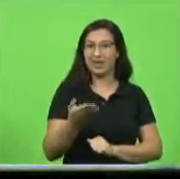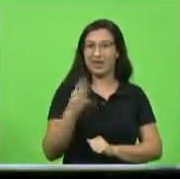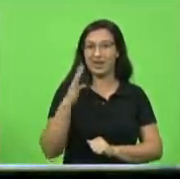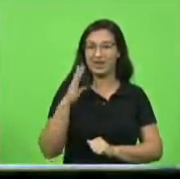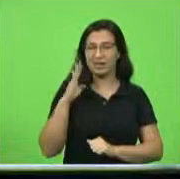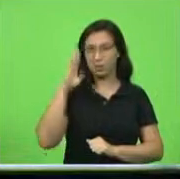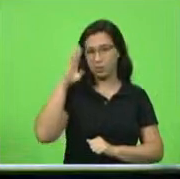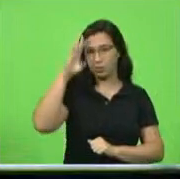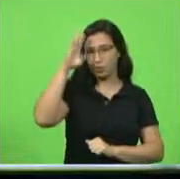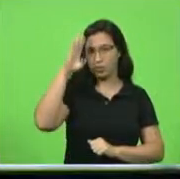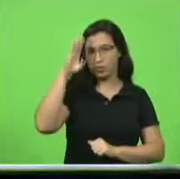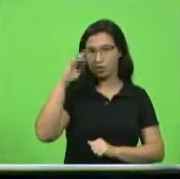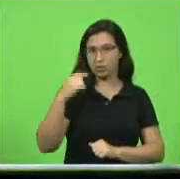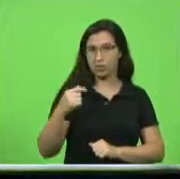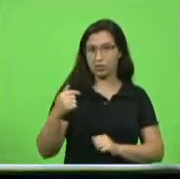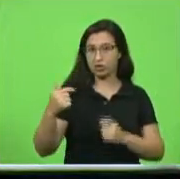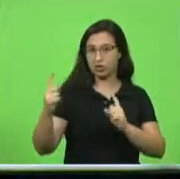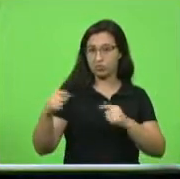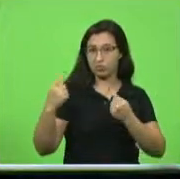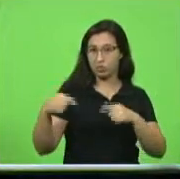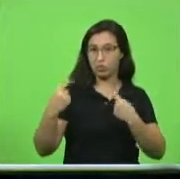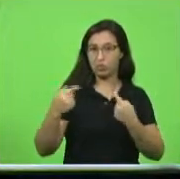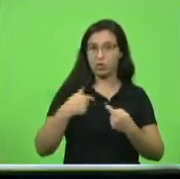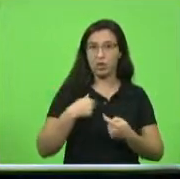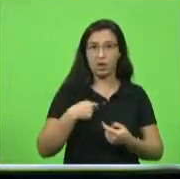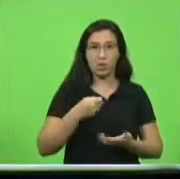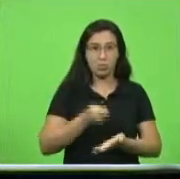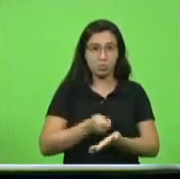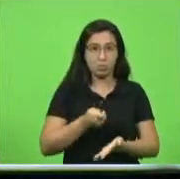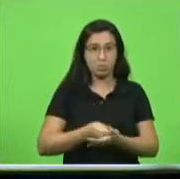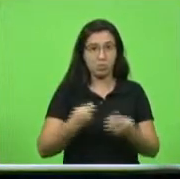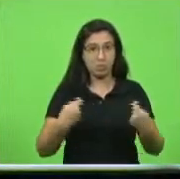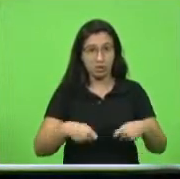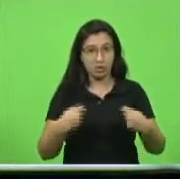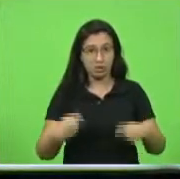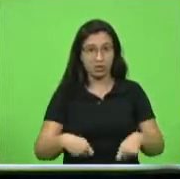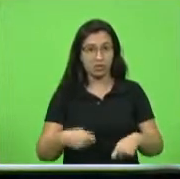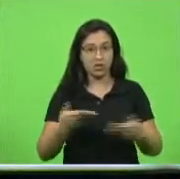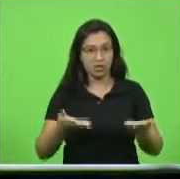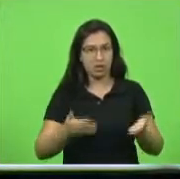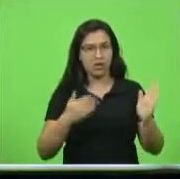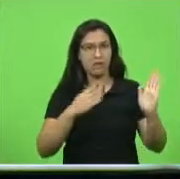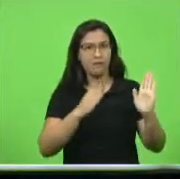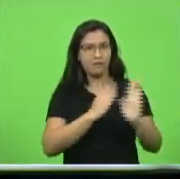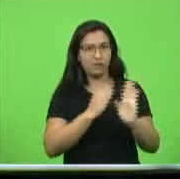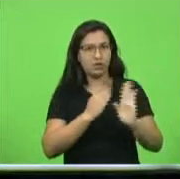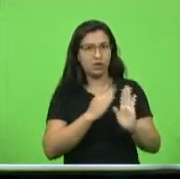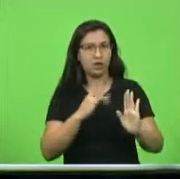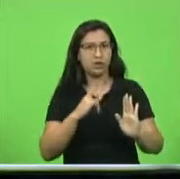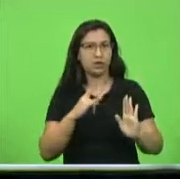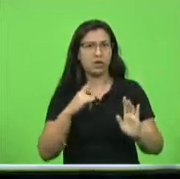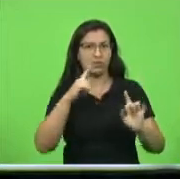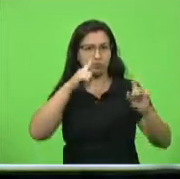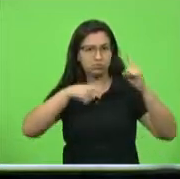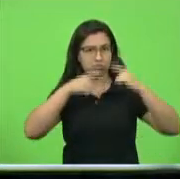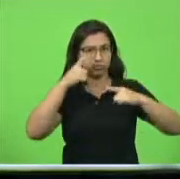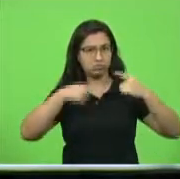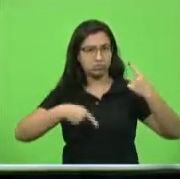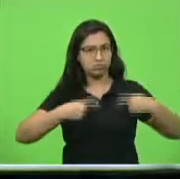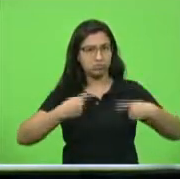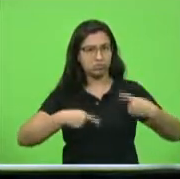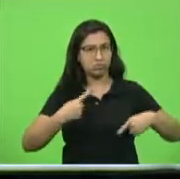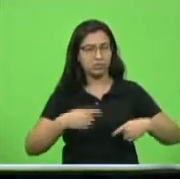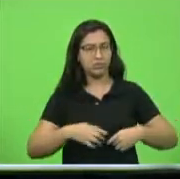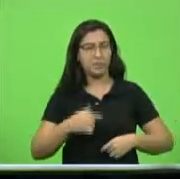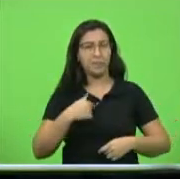a liberdade para cobrar aqui. Afinal de contas, eu estou aqui para isso, para fiscalizar, para legislar. Eu fiz aqui a cobrança,